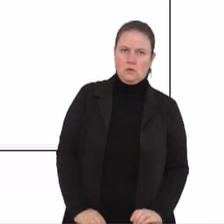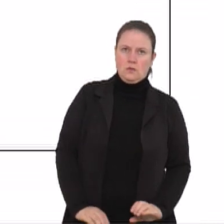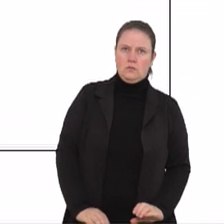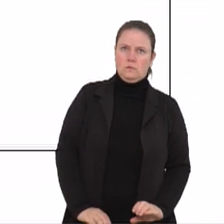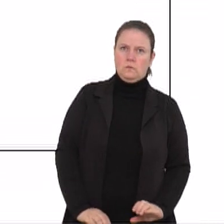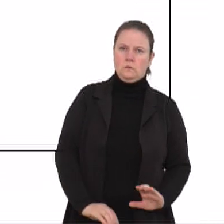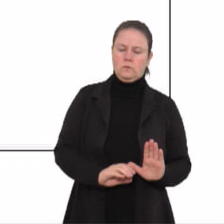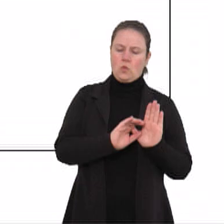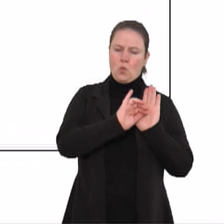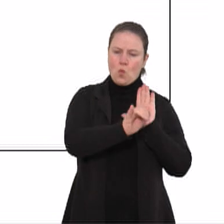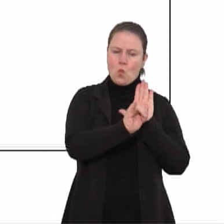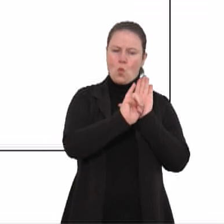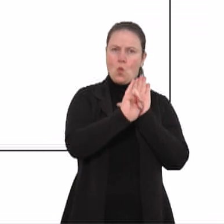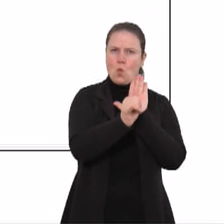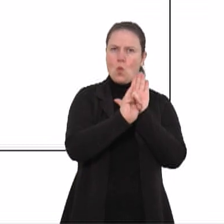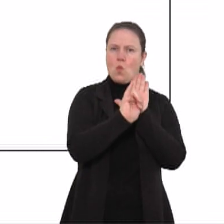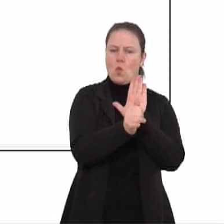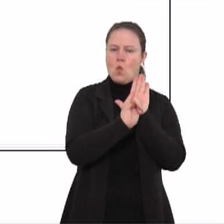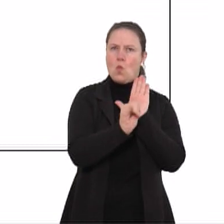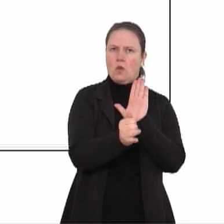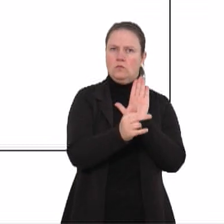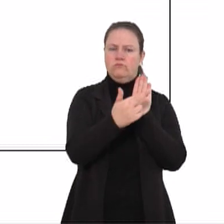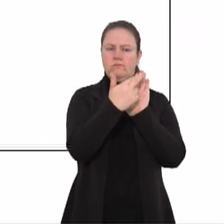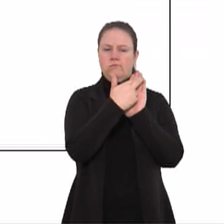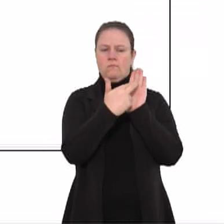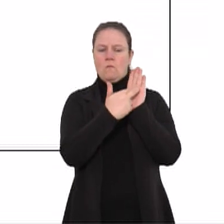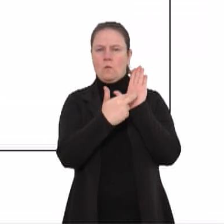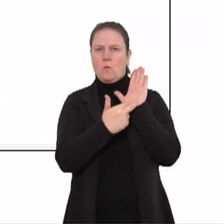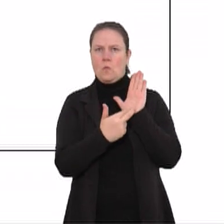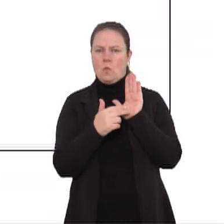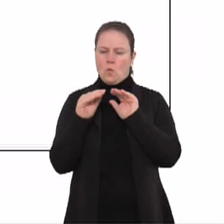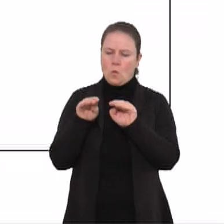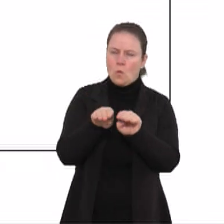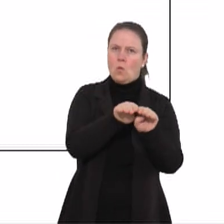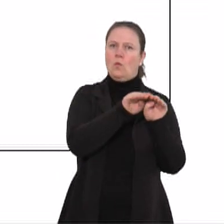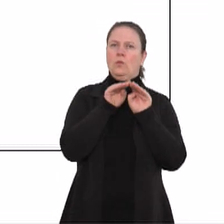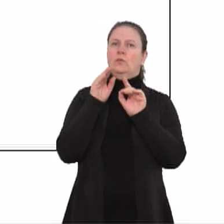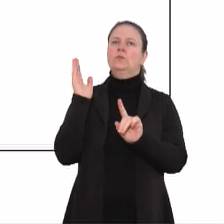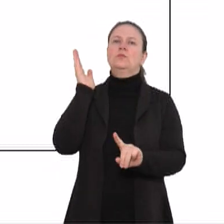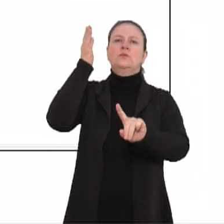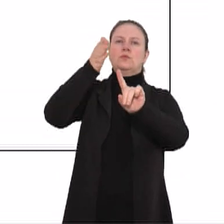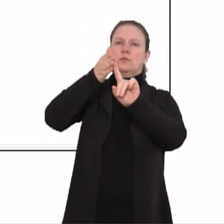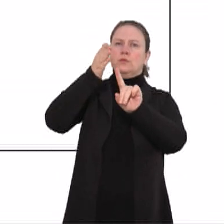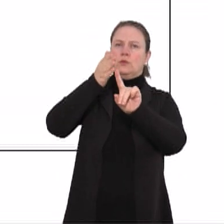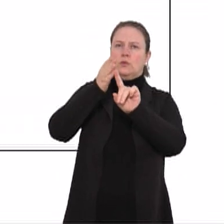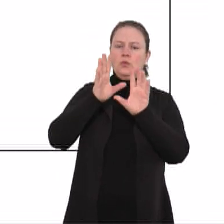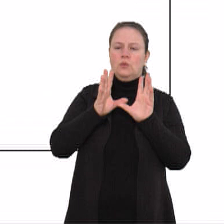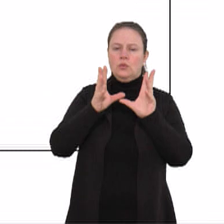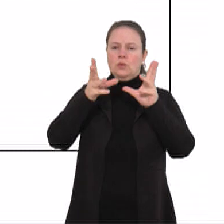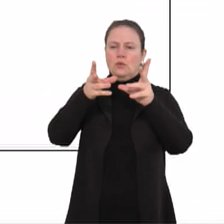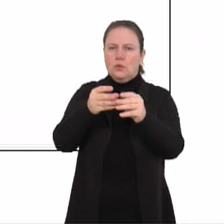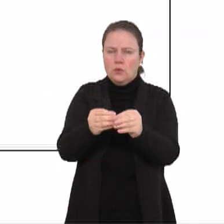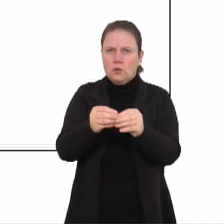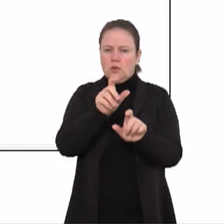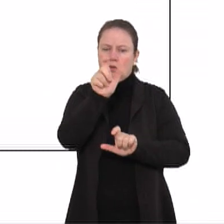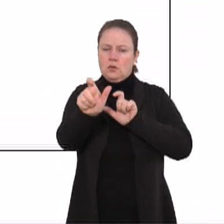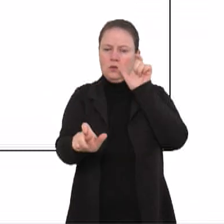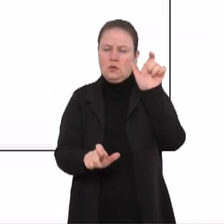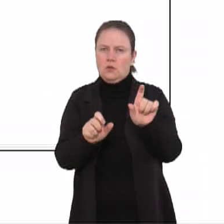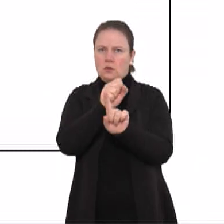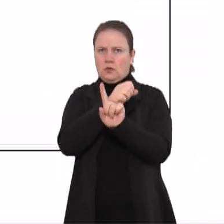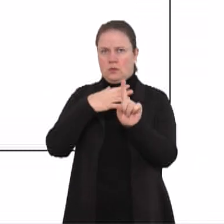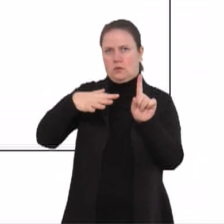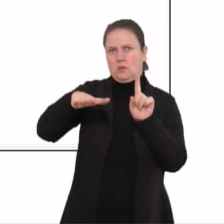prescritivo, normativo, regulador, cuja função é dar aos membros de uma sociedade dividida